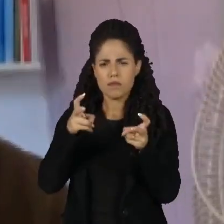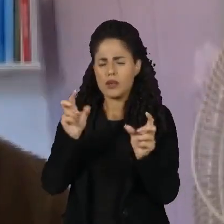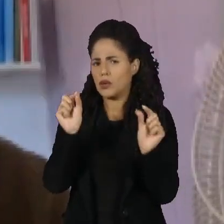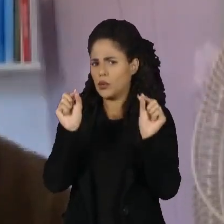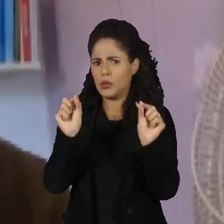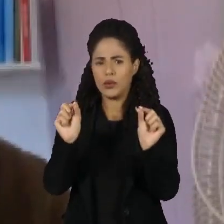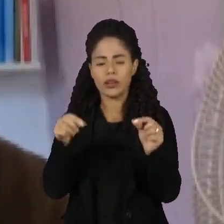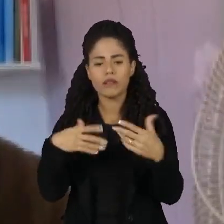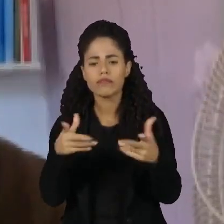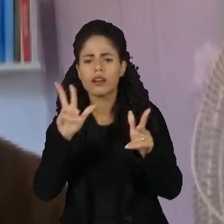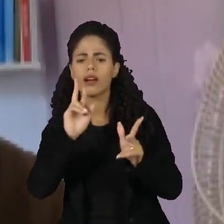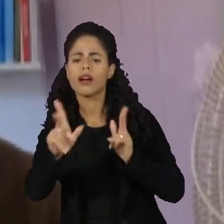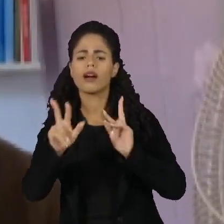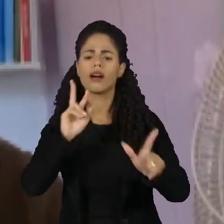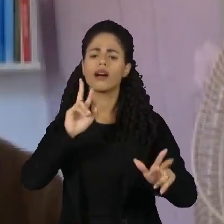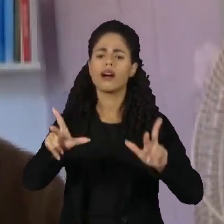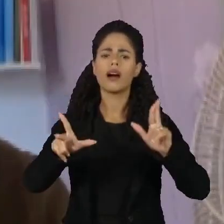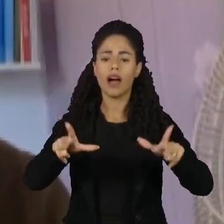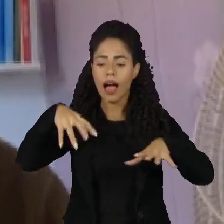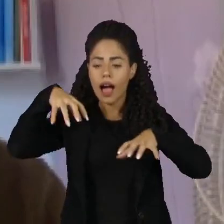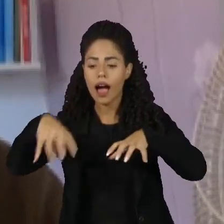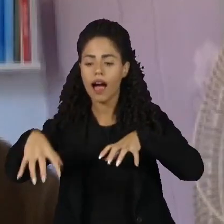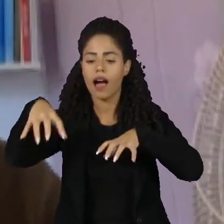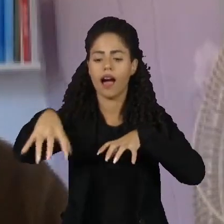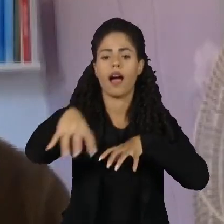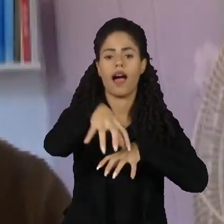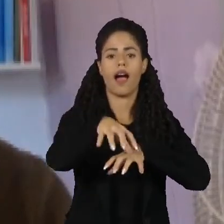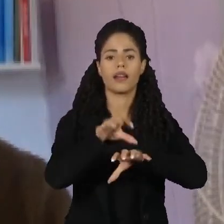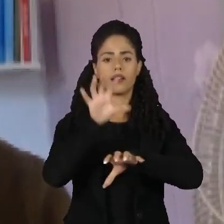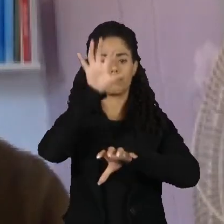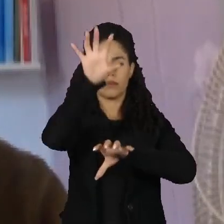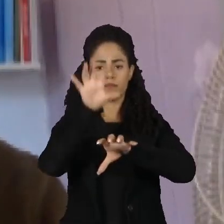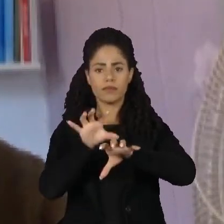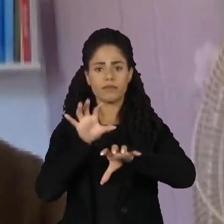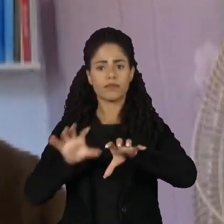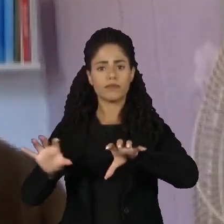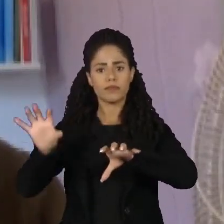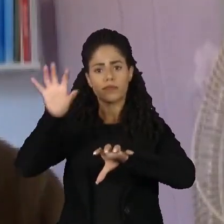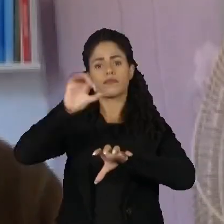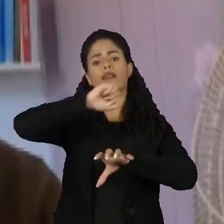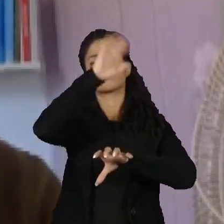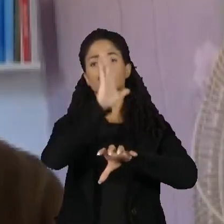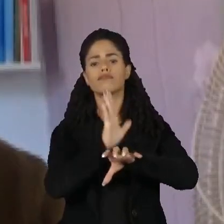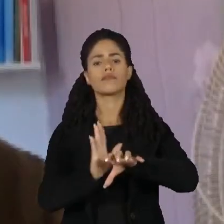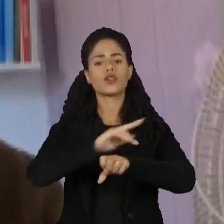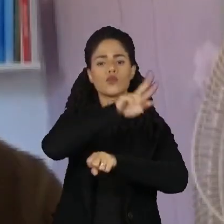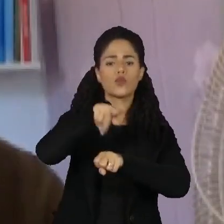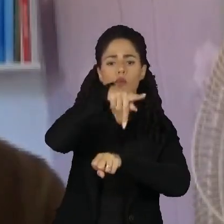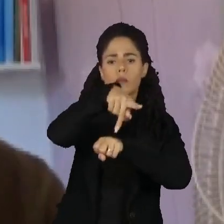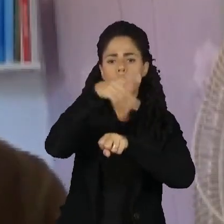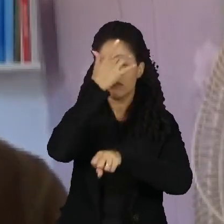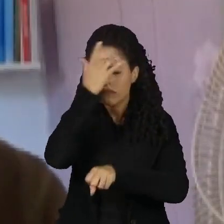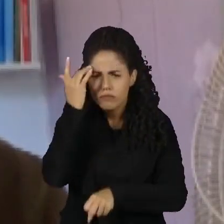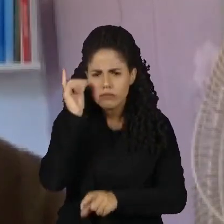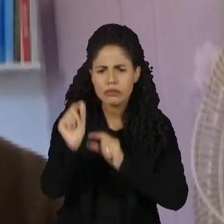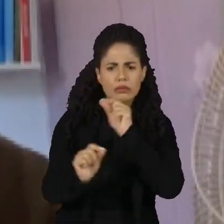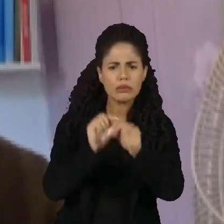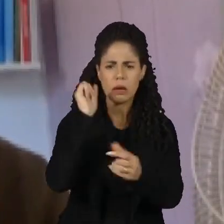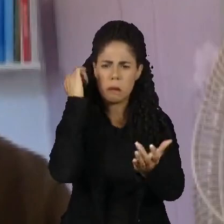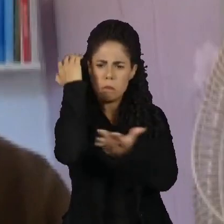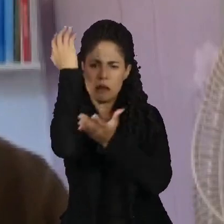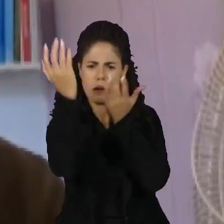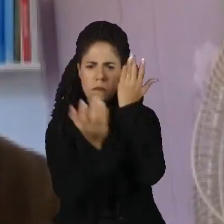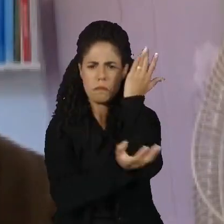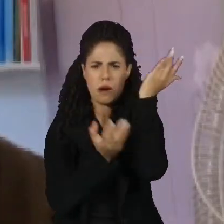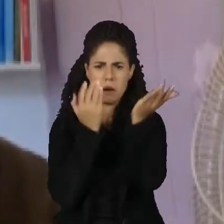são percebidos diferentemente em cada região do país, mas diretamente as pessoas relacionam, né, o desmatamento da